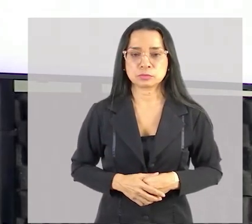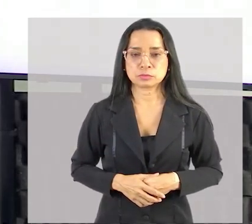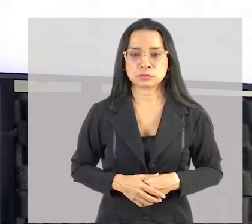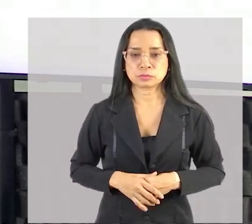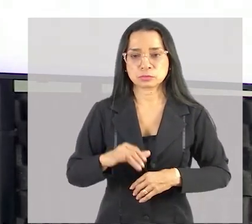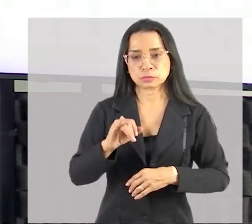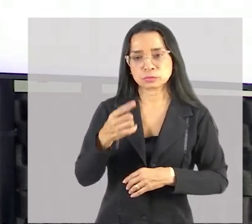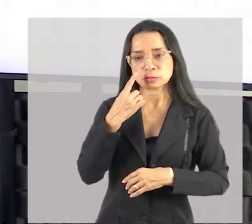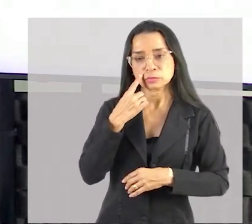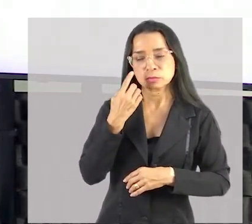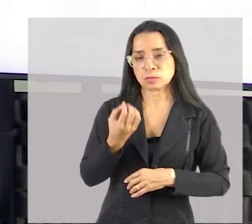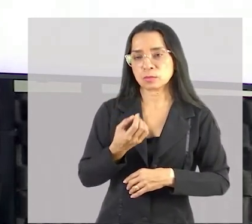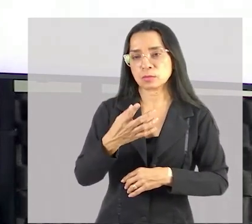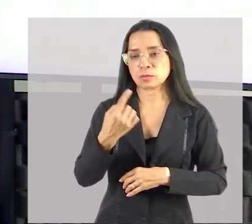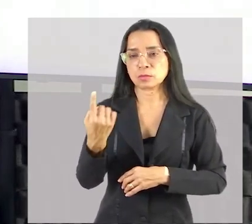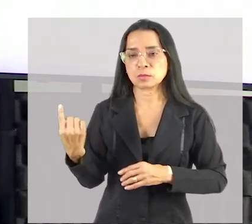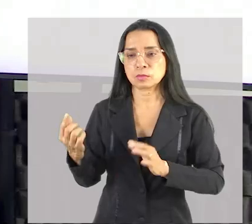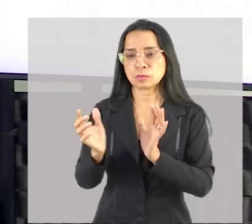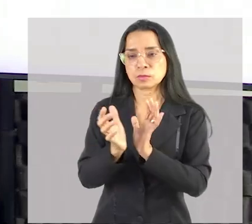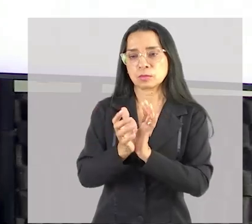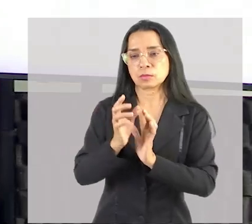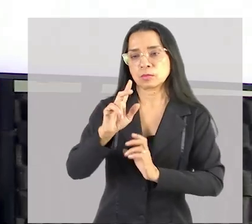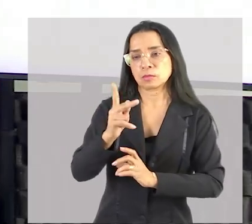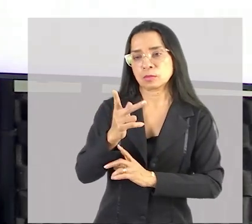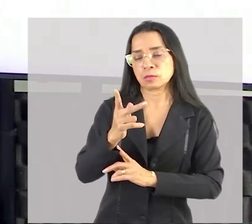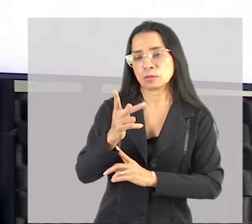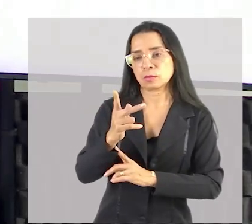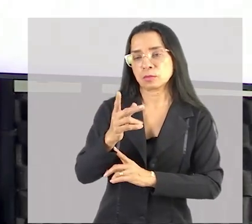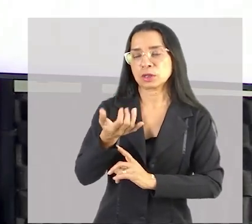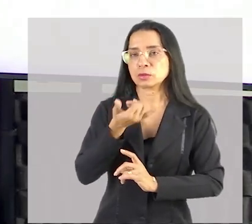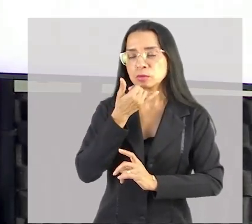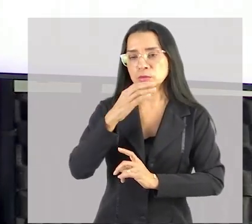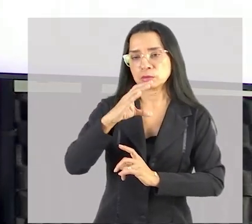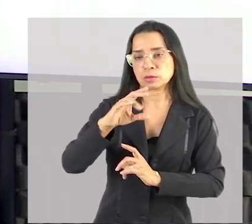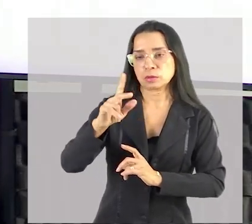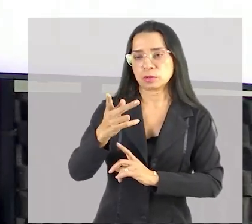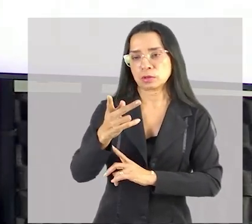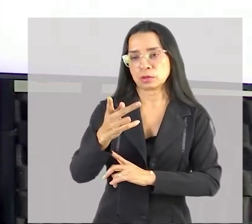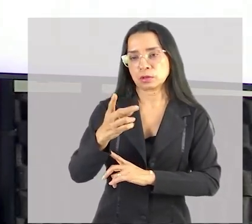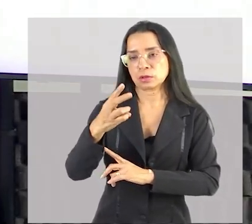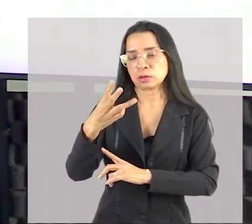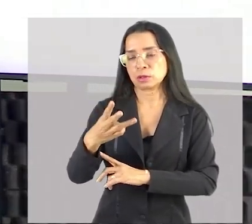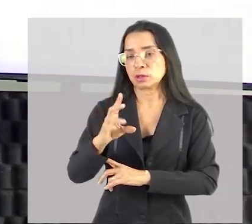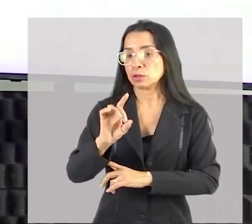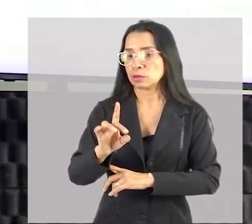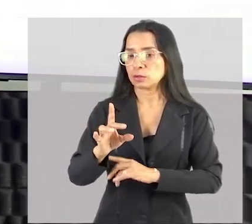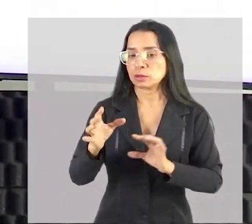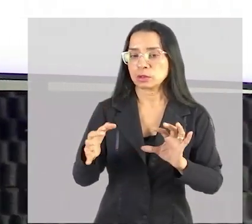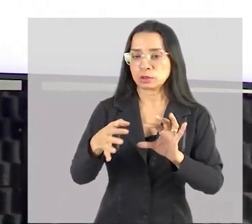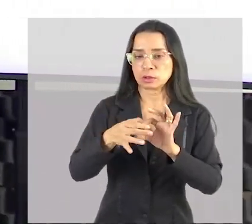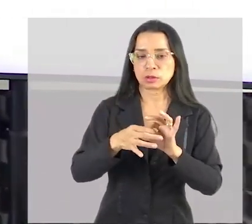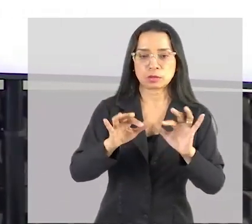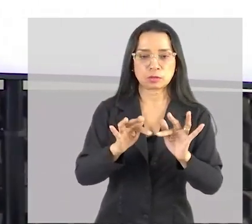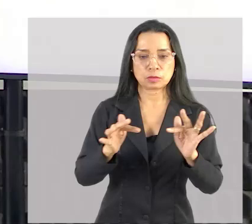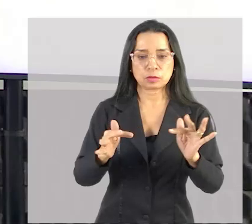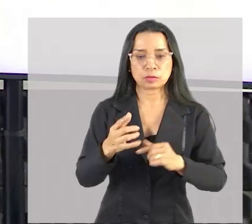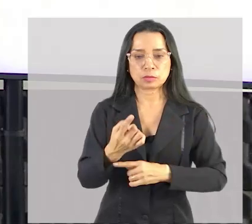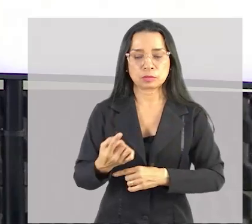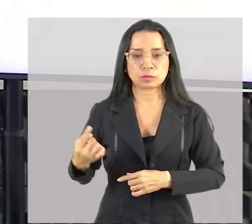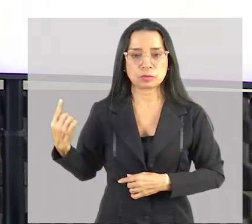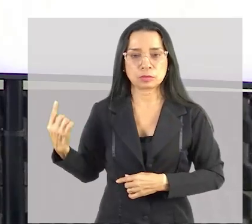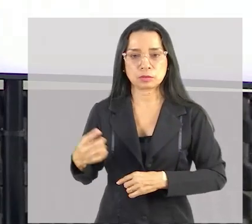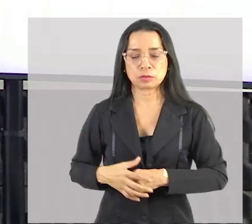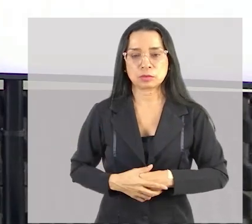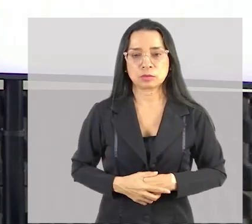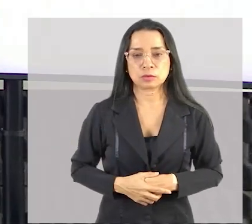Então, se você analisar bem, esse grupo bem aqui, ó, CH3, ele só tem ligações simples. Se você olhar o